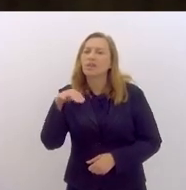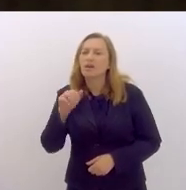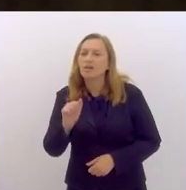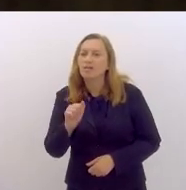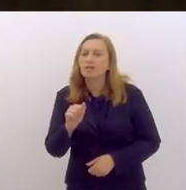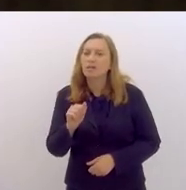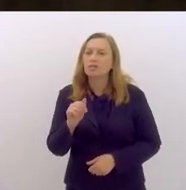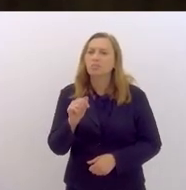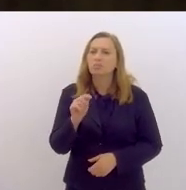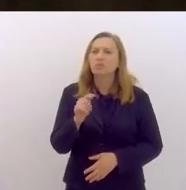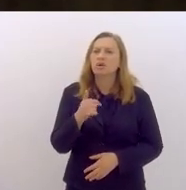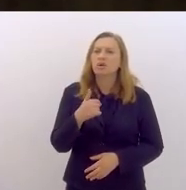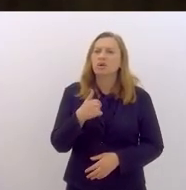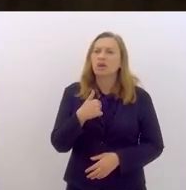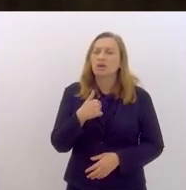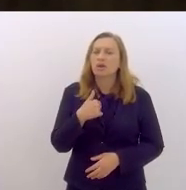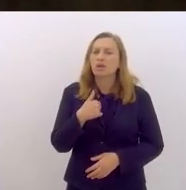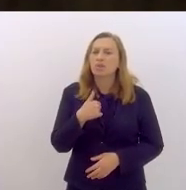Eu não estou aqui